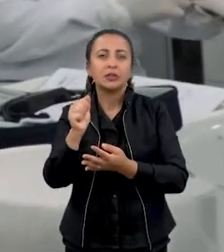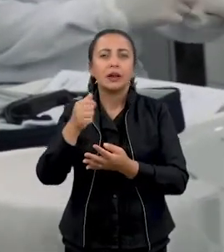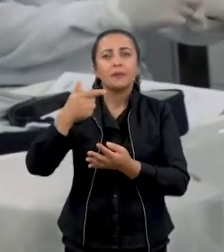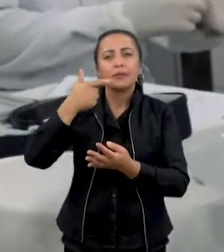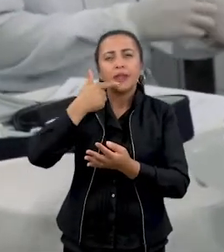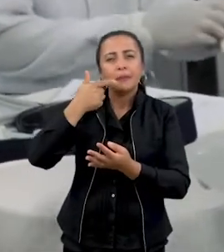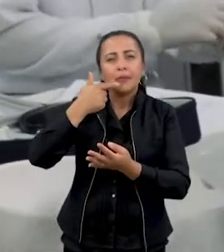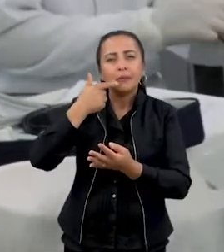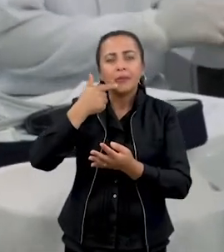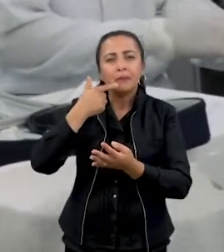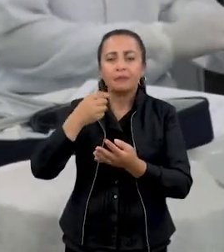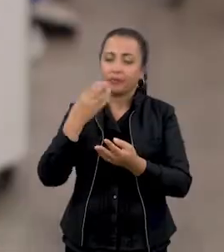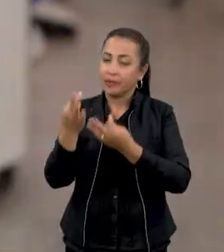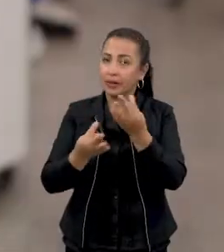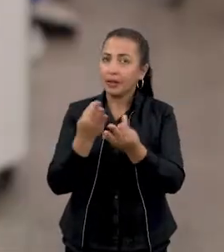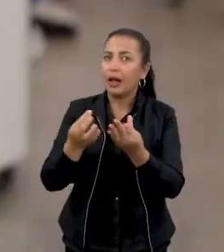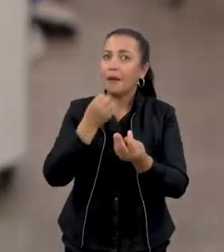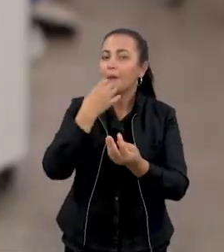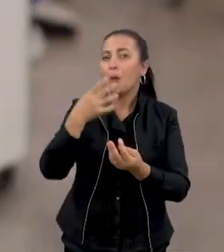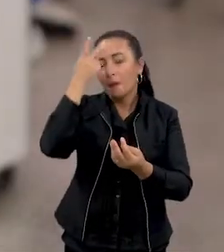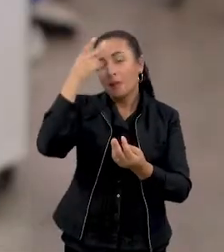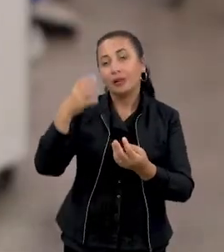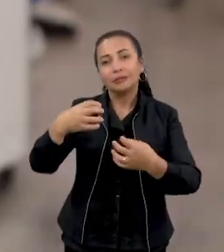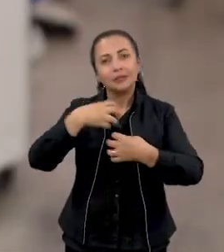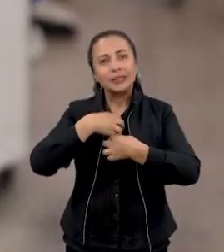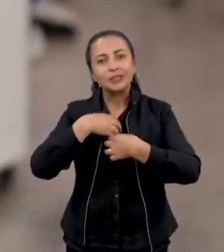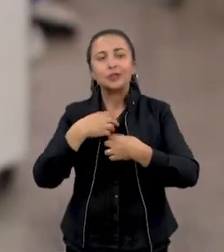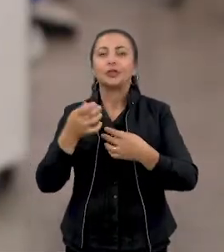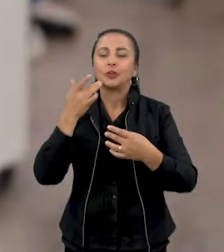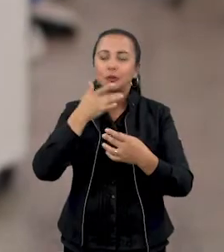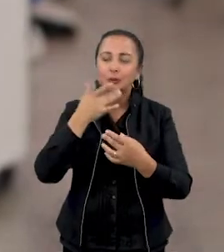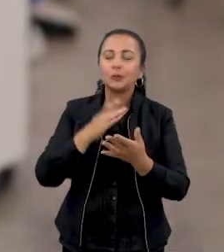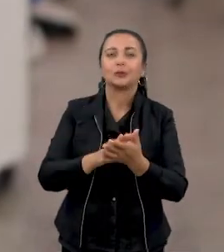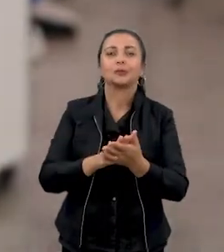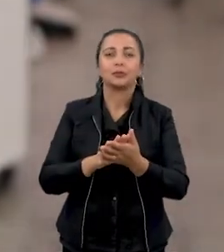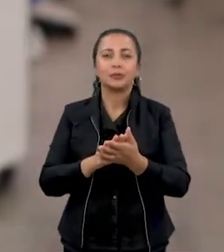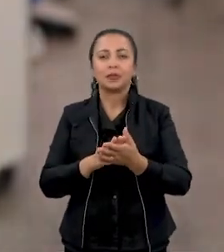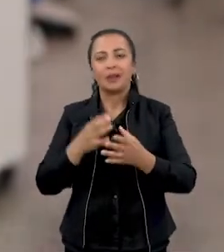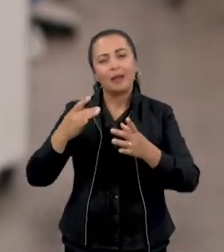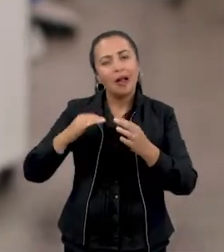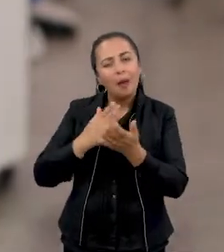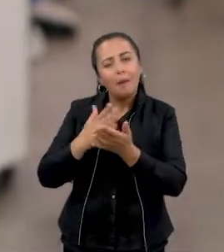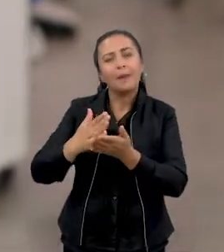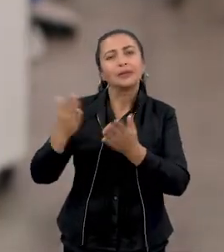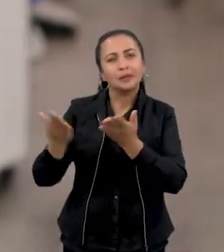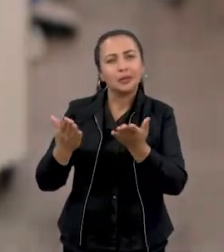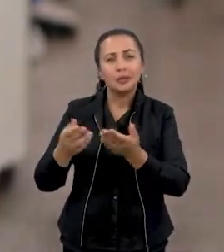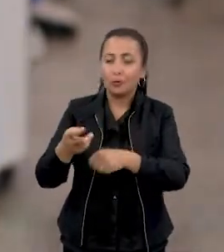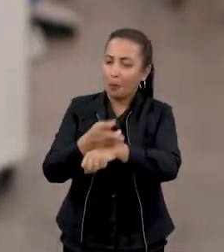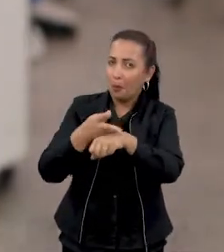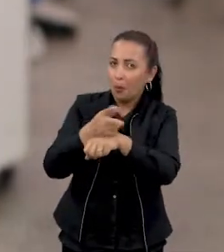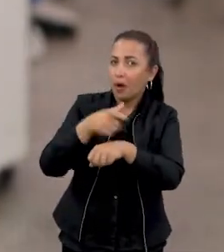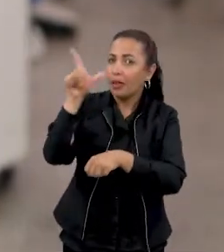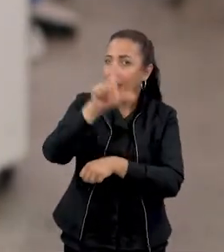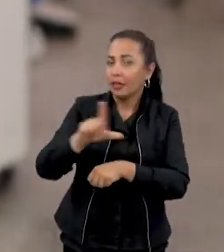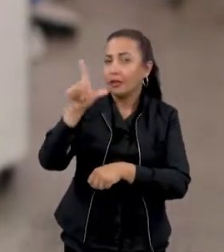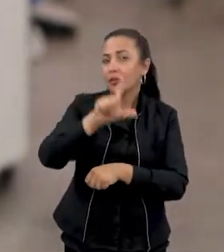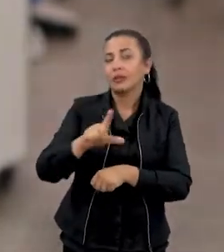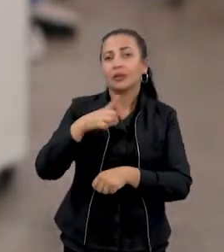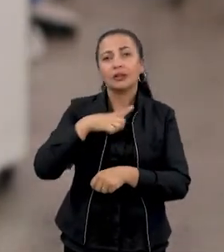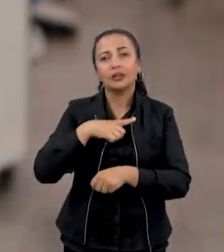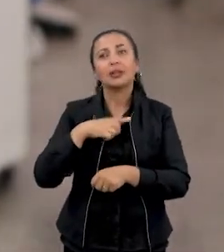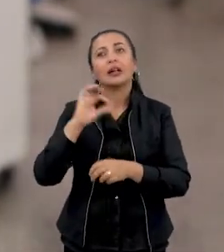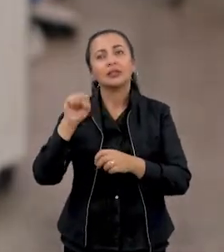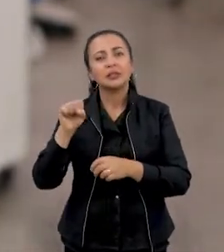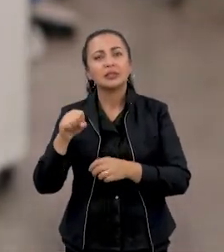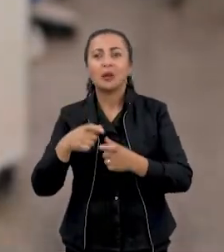laser terapia. Então, assim, é uma coisa que nós estamos engatinhando. Se a gente for buscar na literatura,